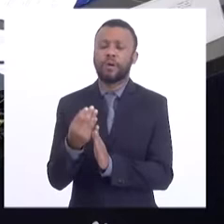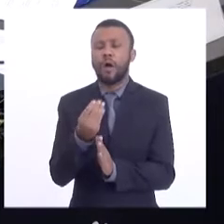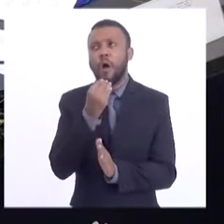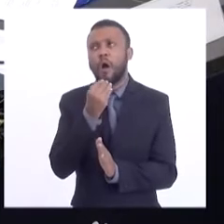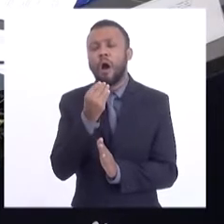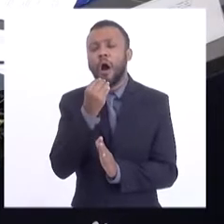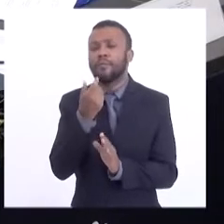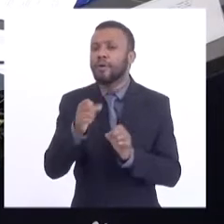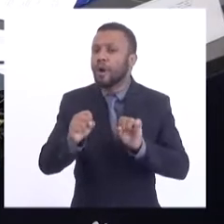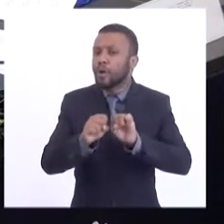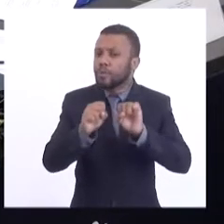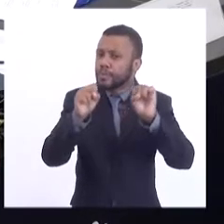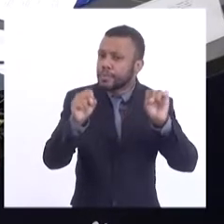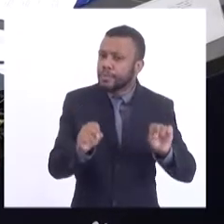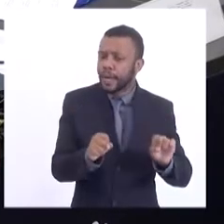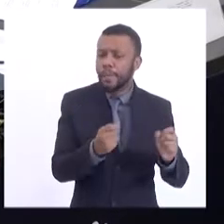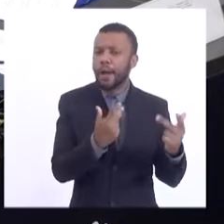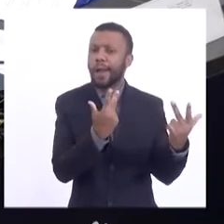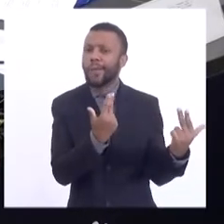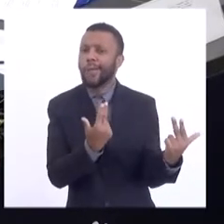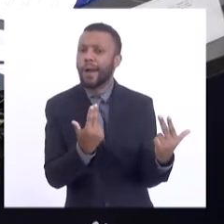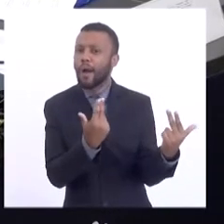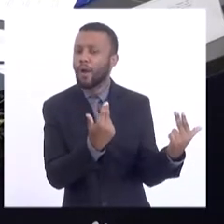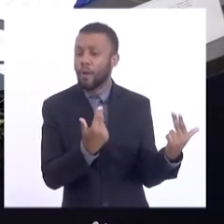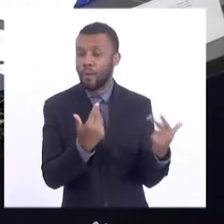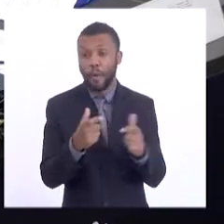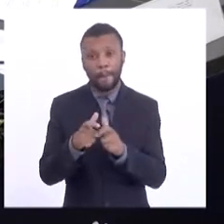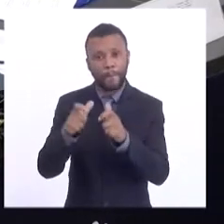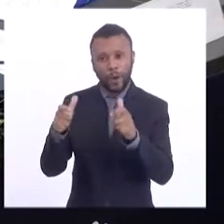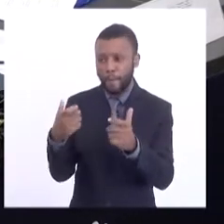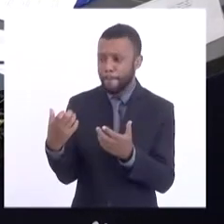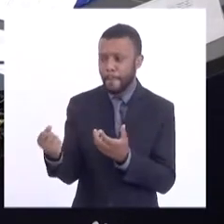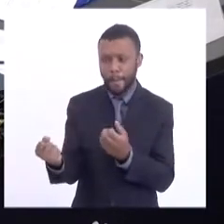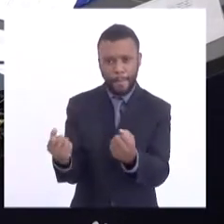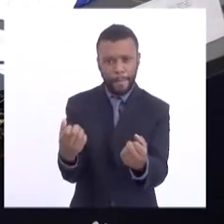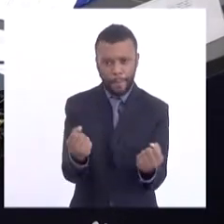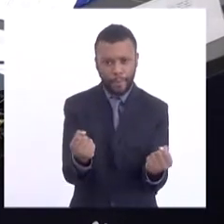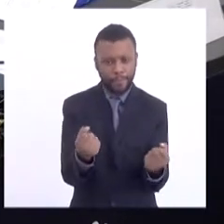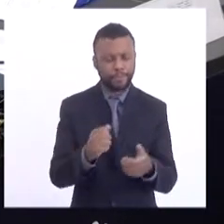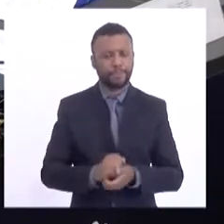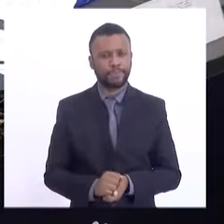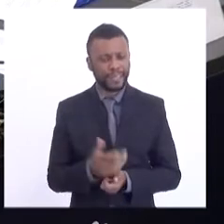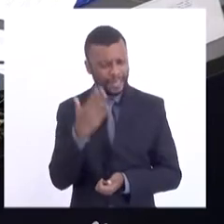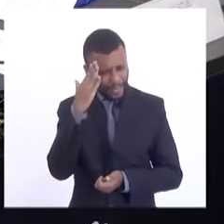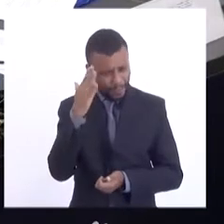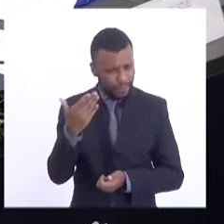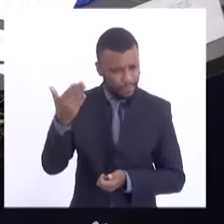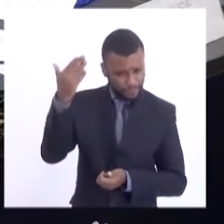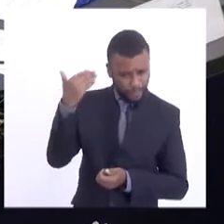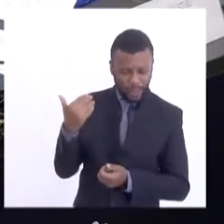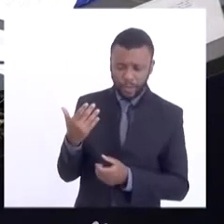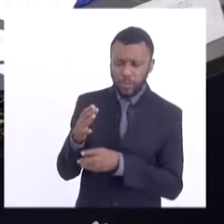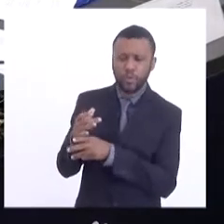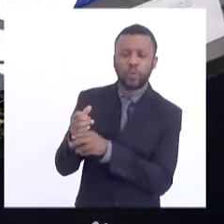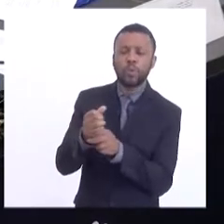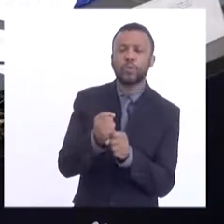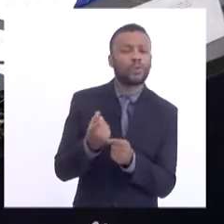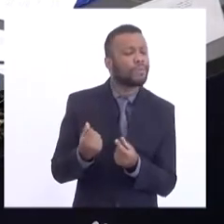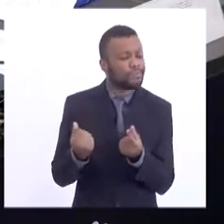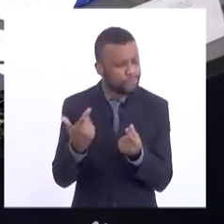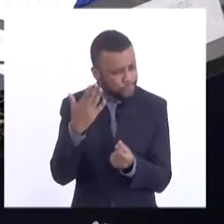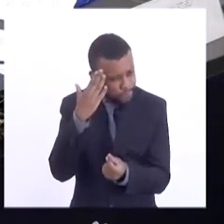sistema similar a esse por adesão sabe qual é a economia na época secretária